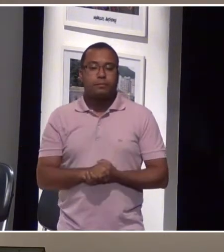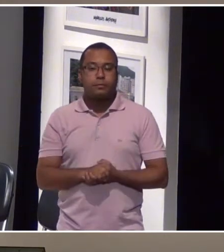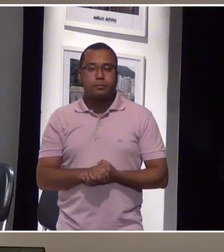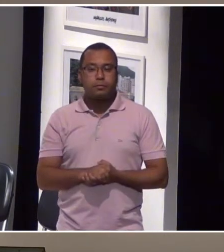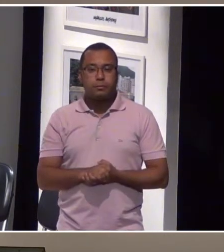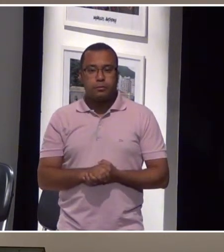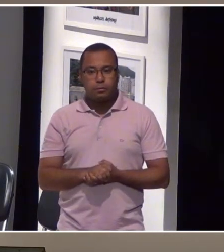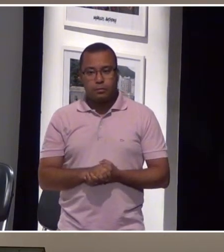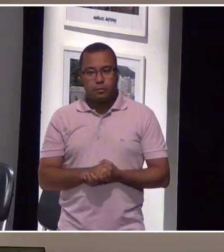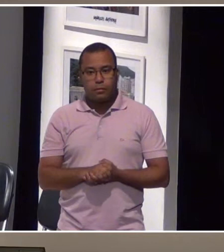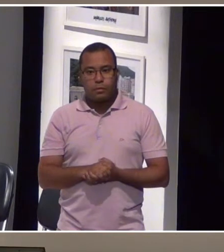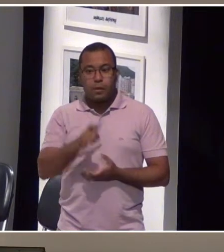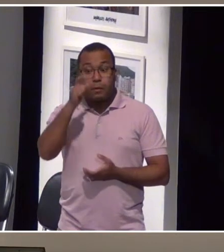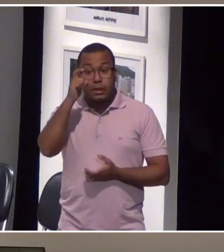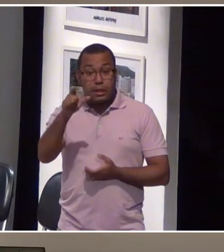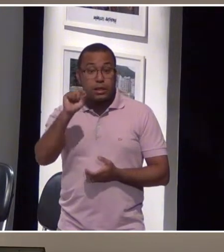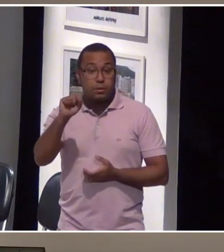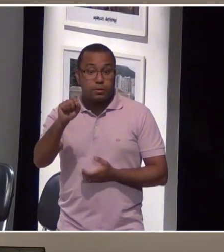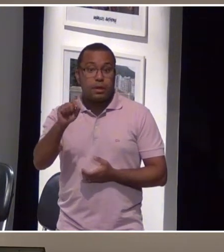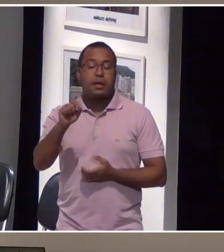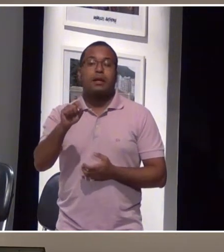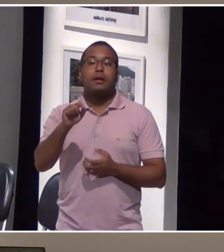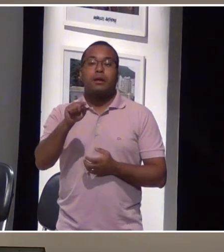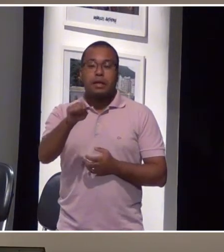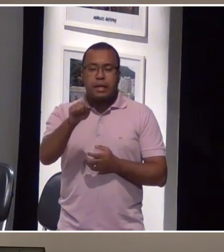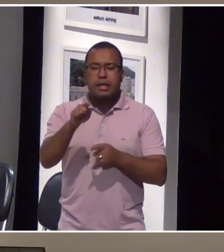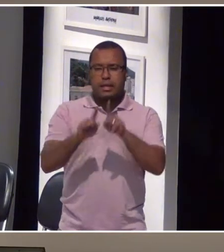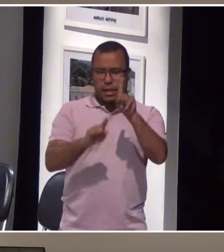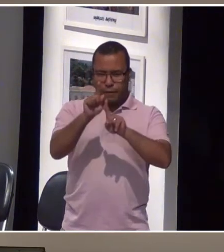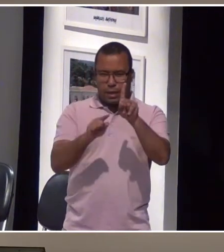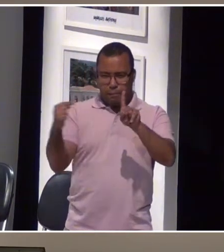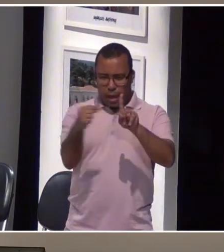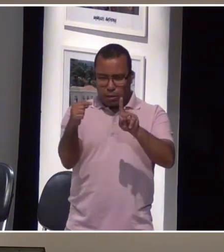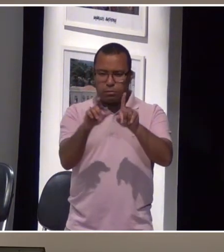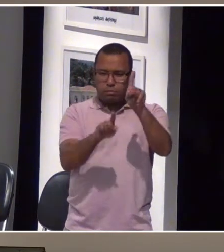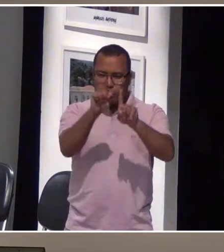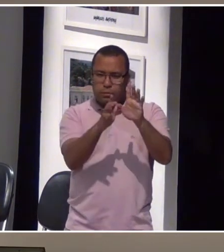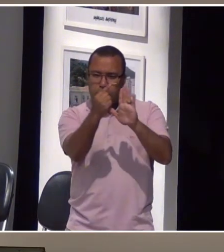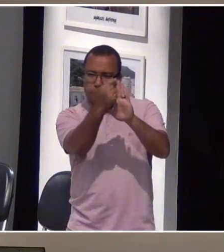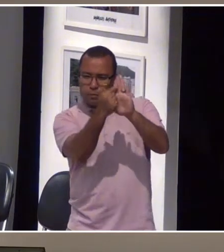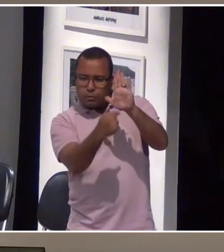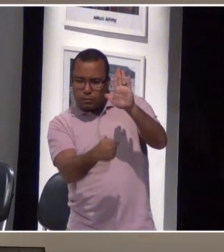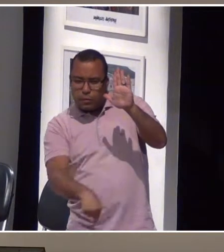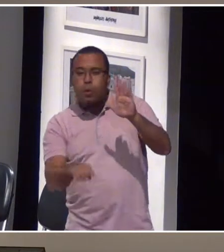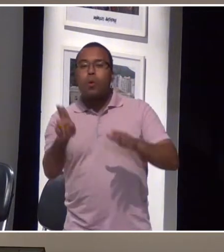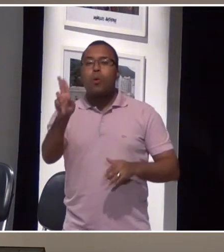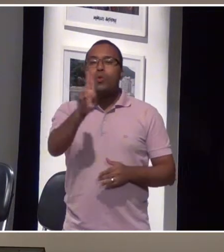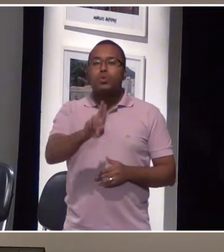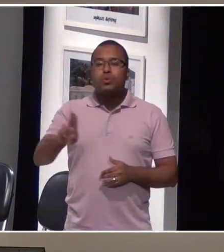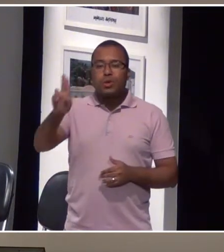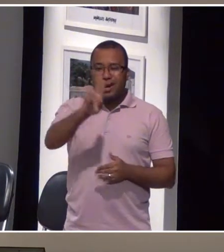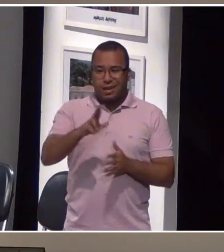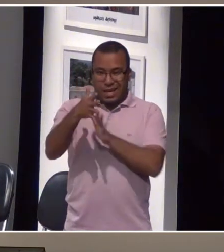Mas, por aquilo que nos interessa, o fato de não aparecer no recenseamento, ou nesse levantamento, a informação usuário